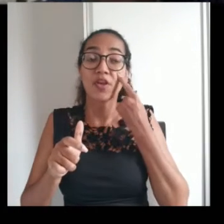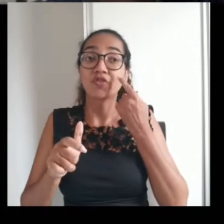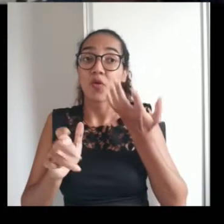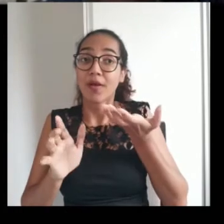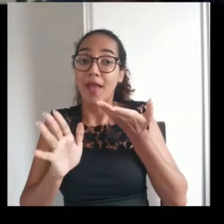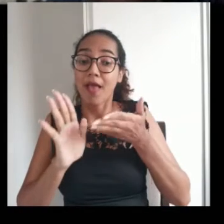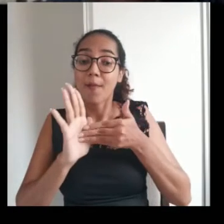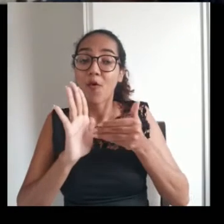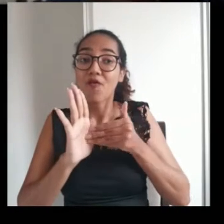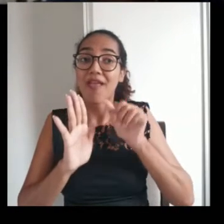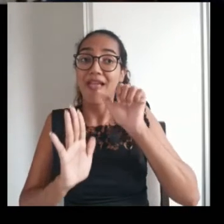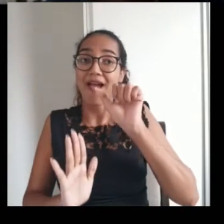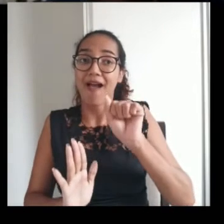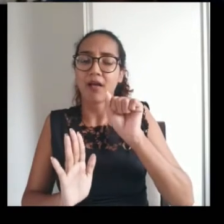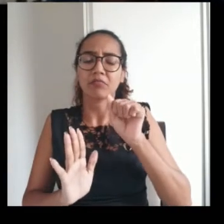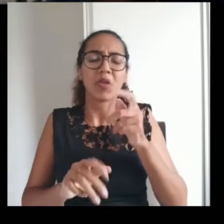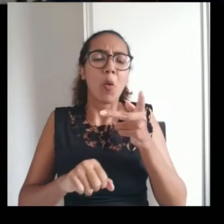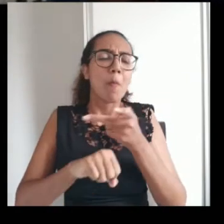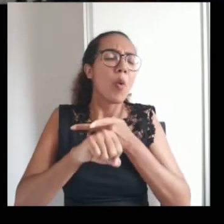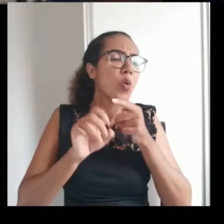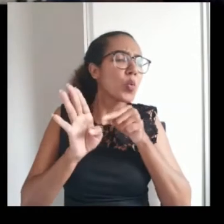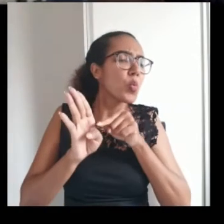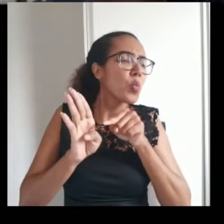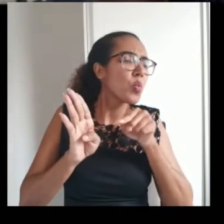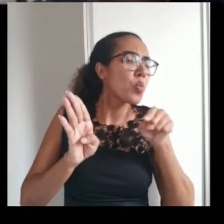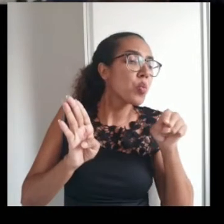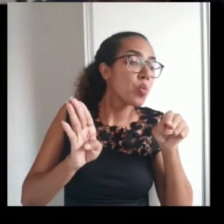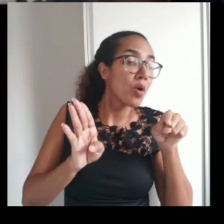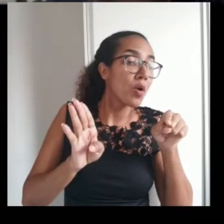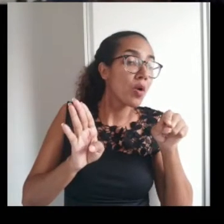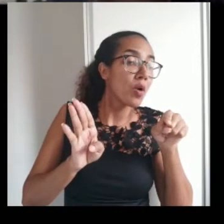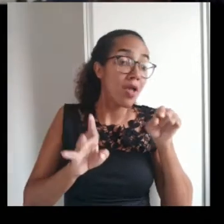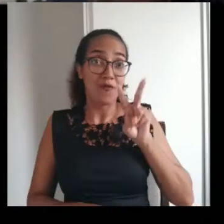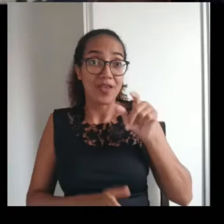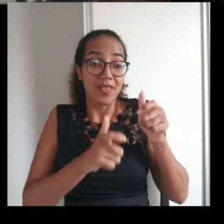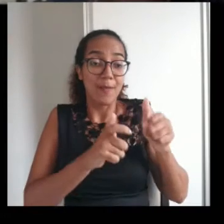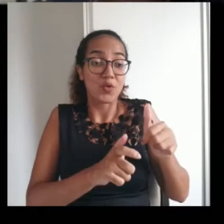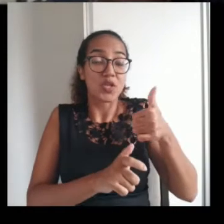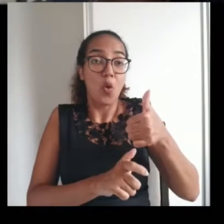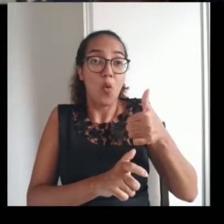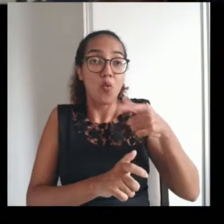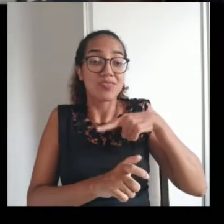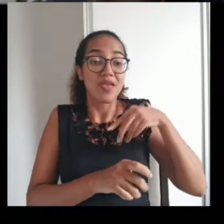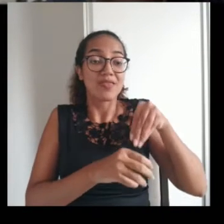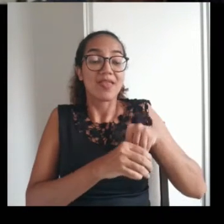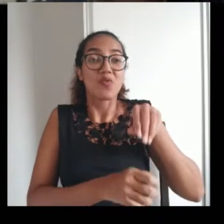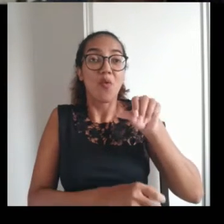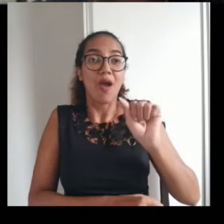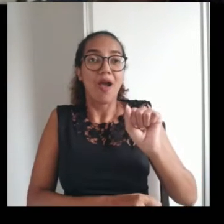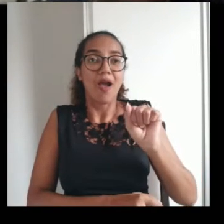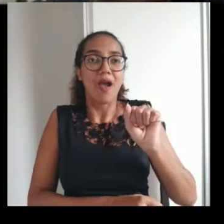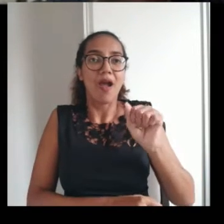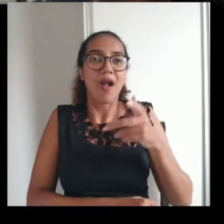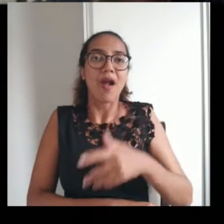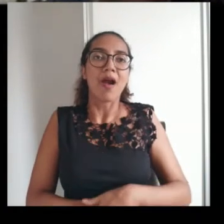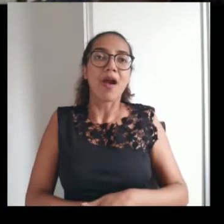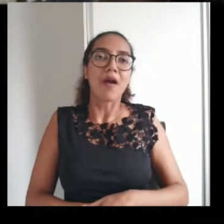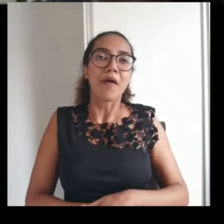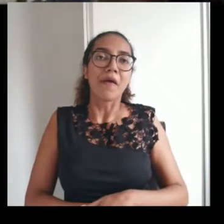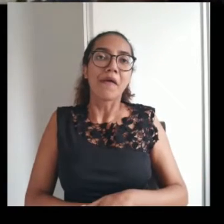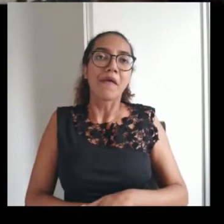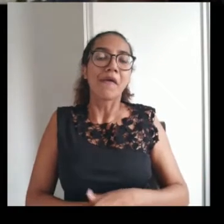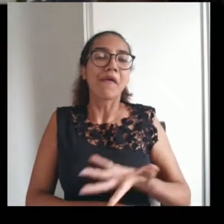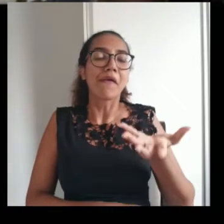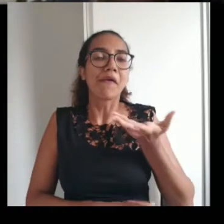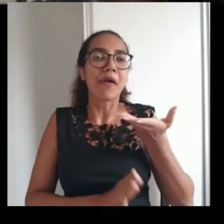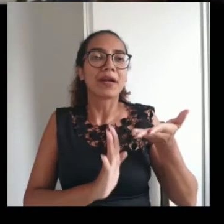tá certo? Aí eu vou lá, procuro qual é a posição dele, eu vi que a posição dele é 1, aí eu vou colocar a posição dele aqui, vou dizer